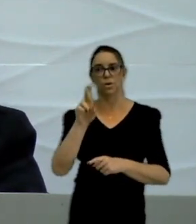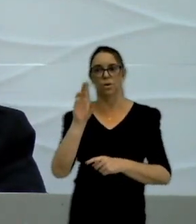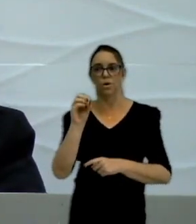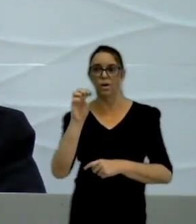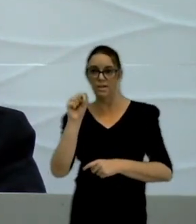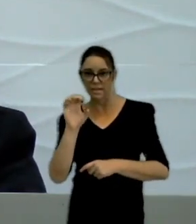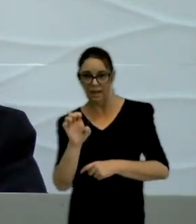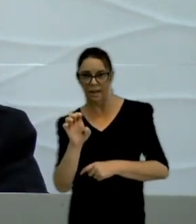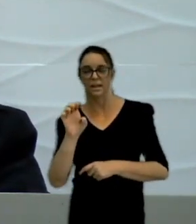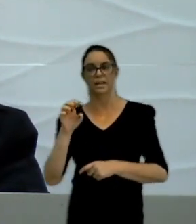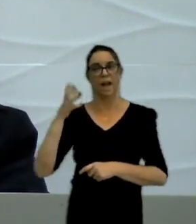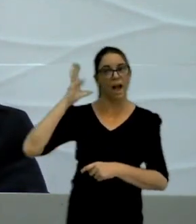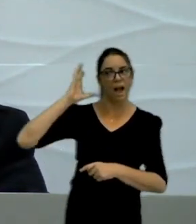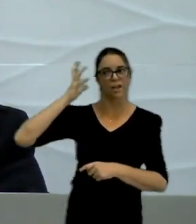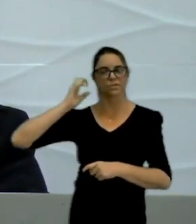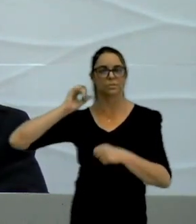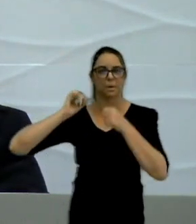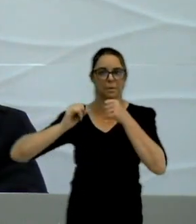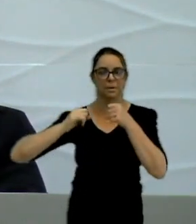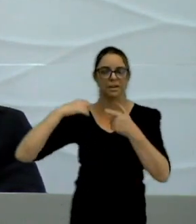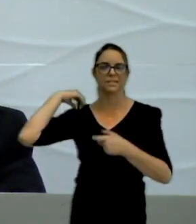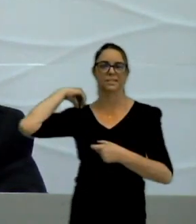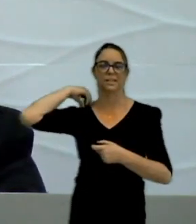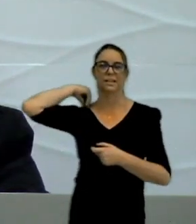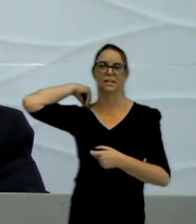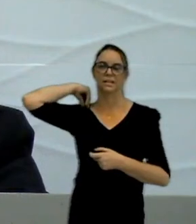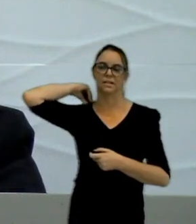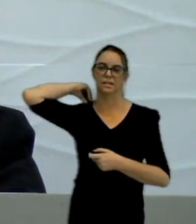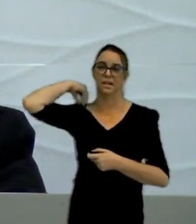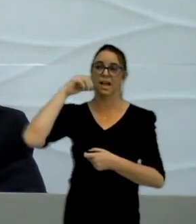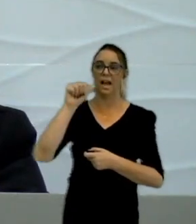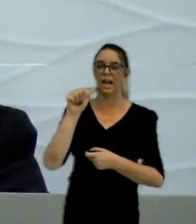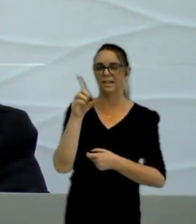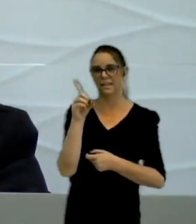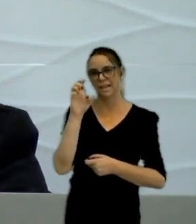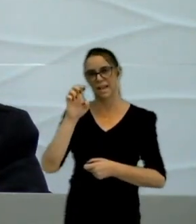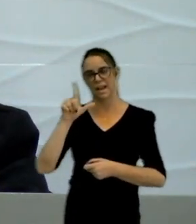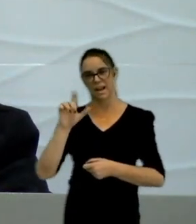Rádio, Adele Joana,